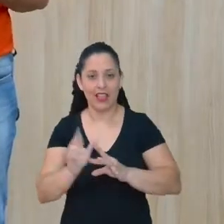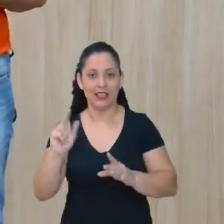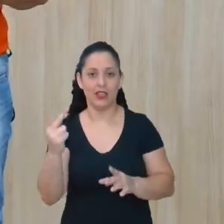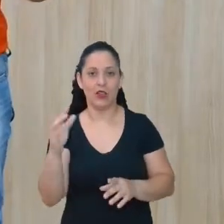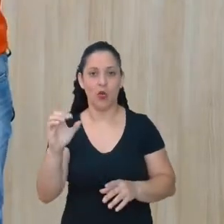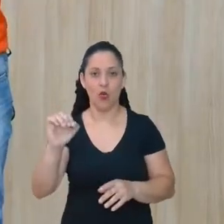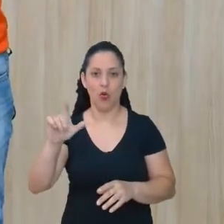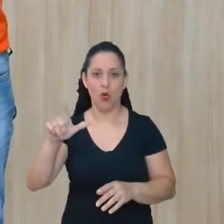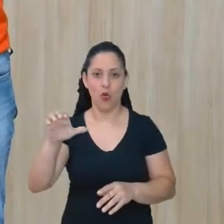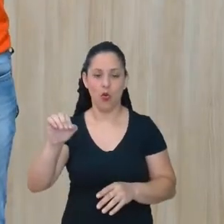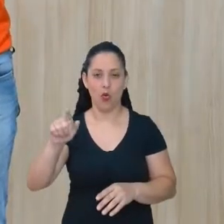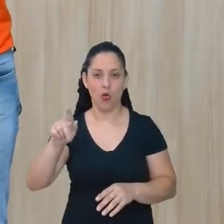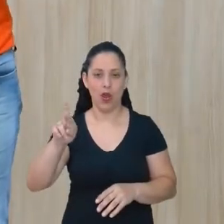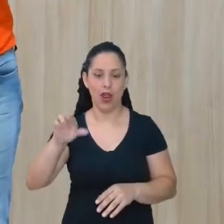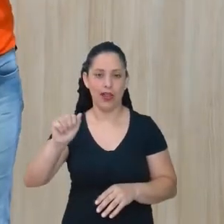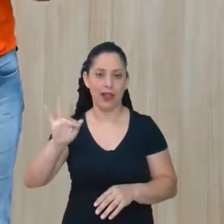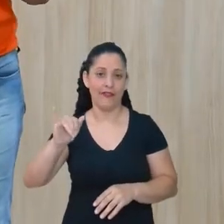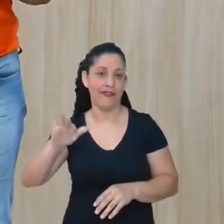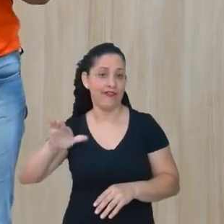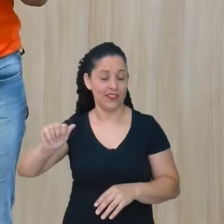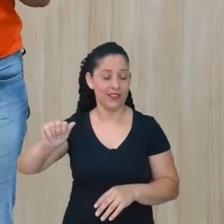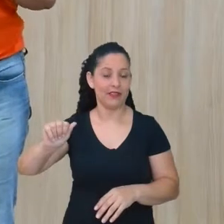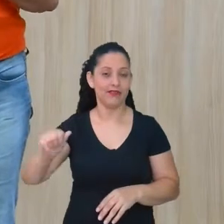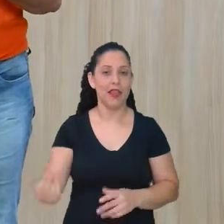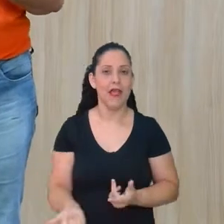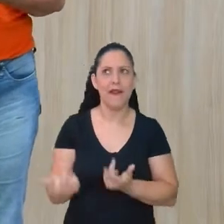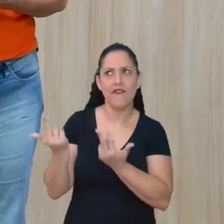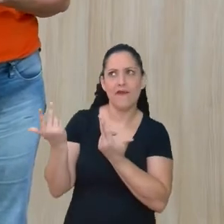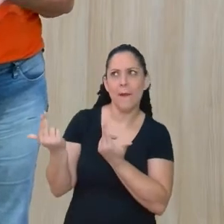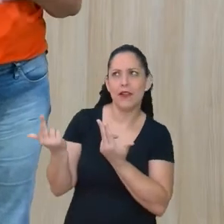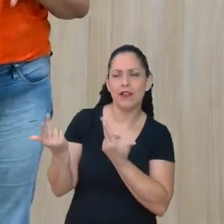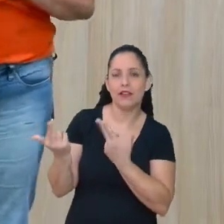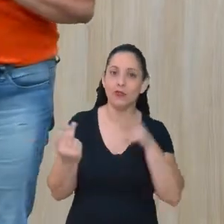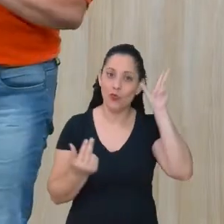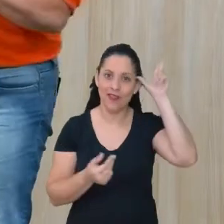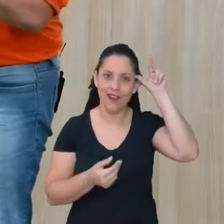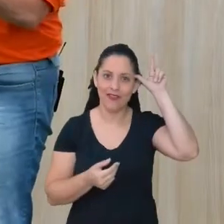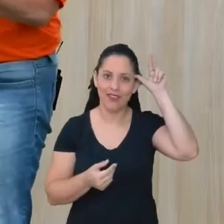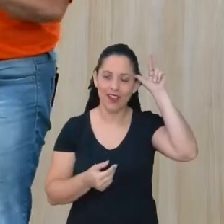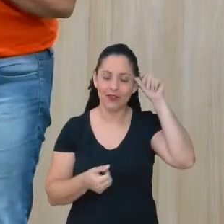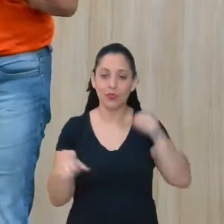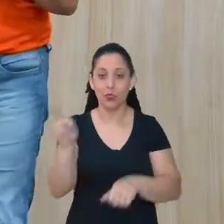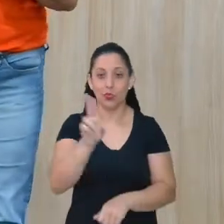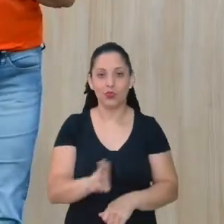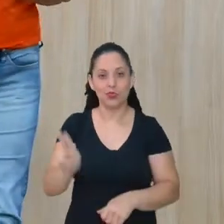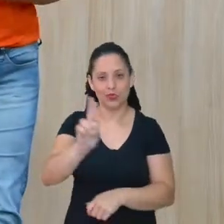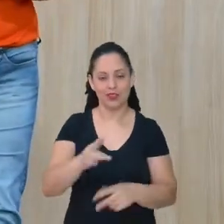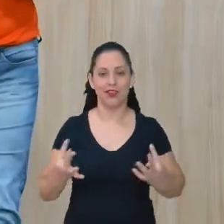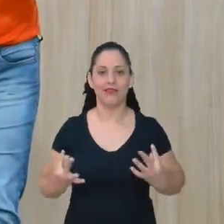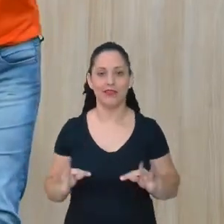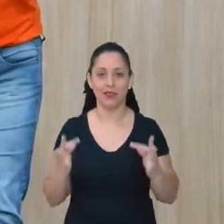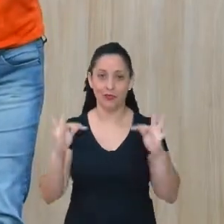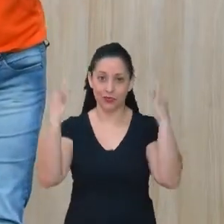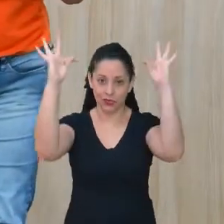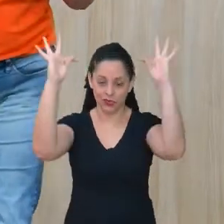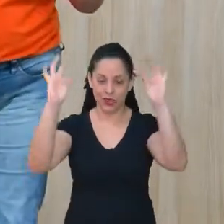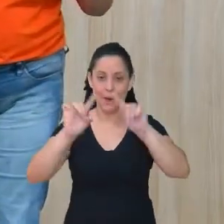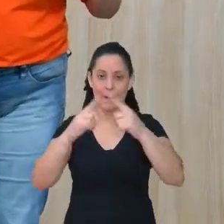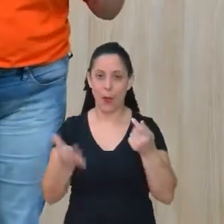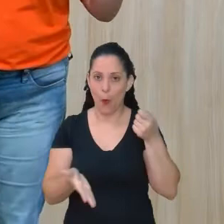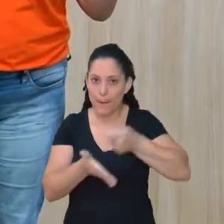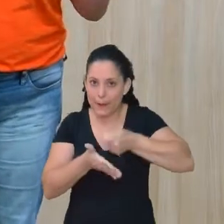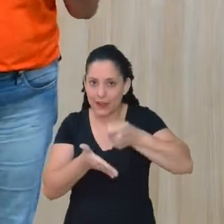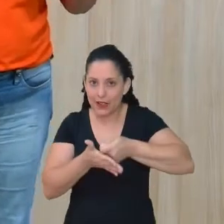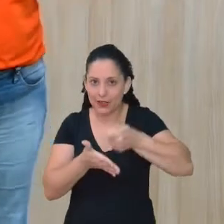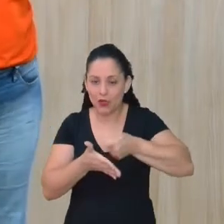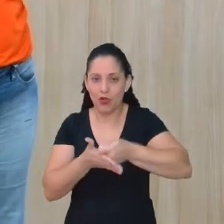holografia. Né? Então, ela vai utilizar aí todos esses recursos tecnológicos, né? Pode estar presente. Não é obrigatório, tá, gente?